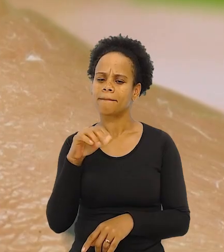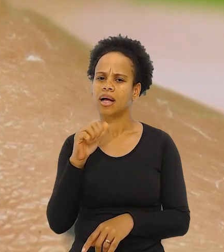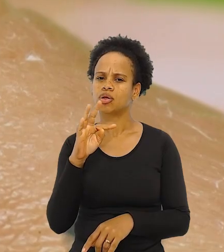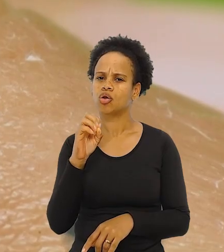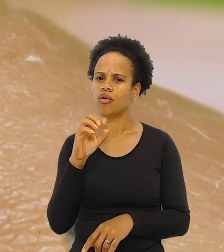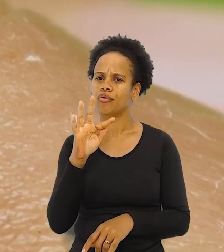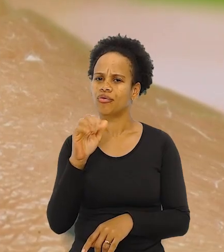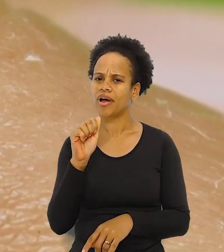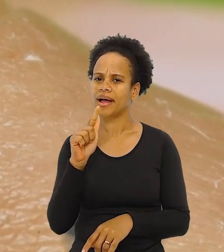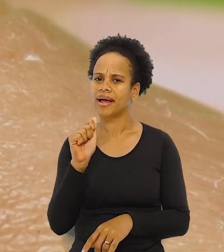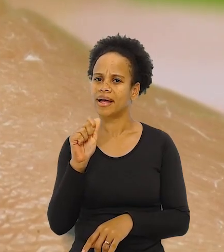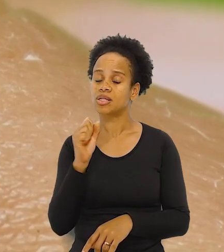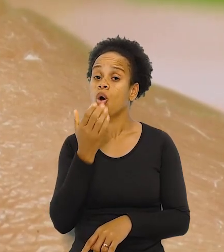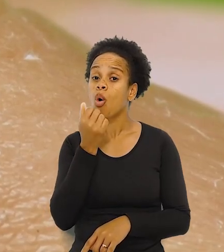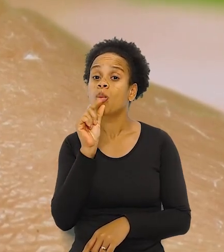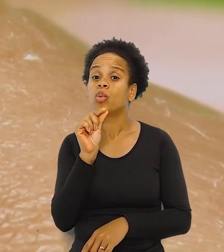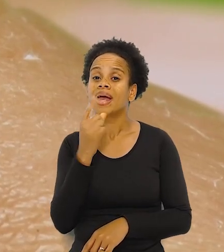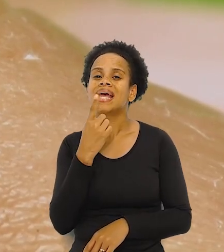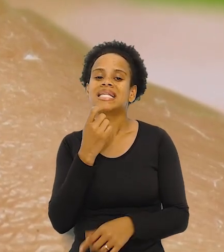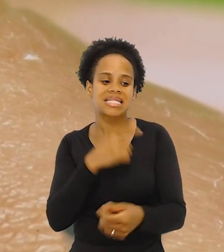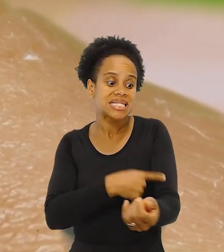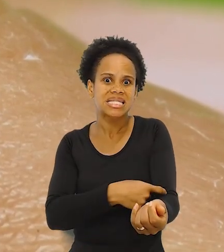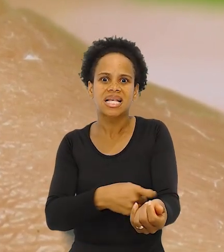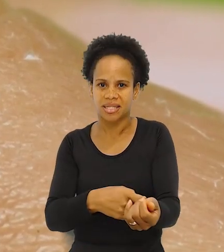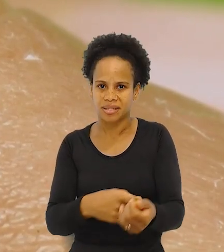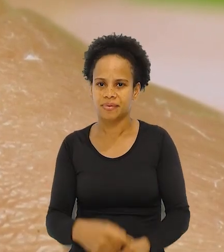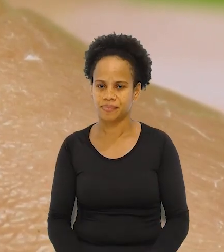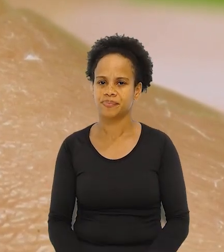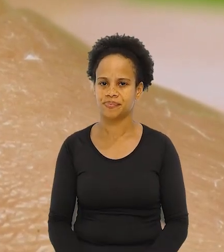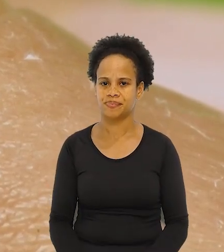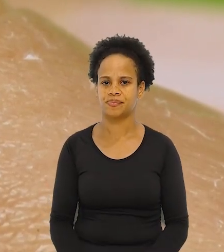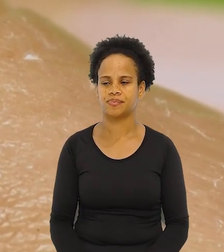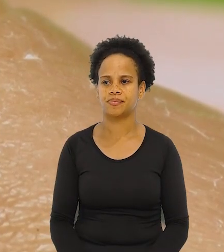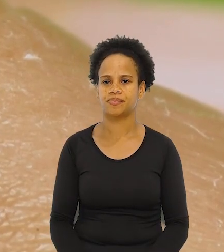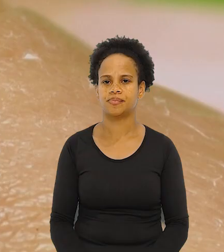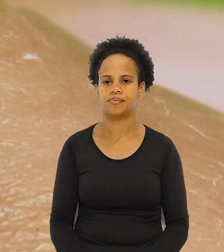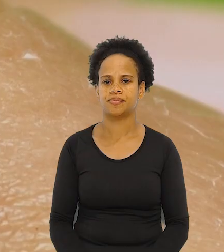alimentam de sangue.